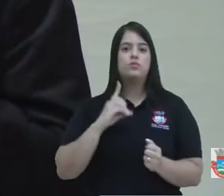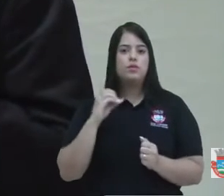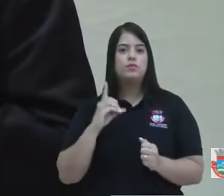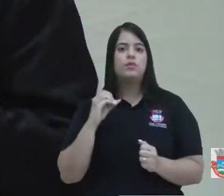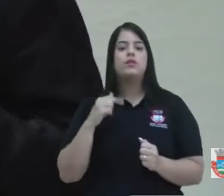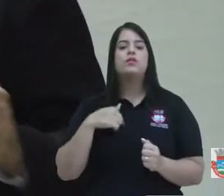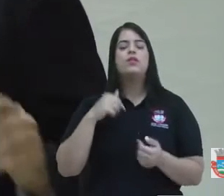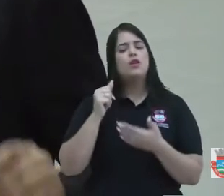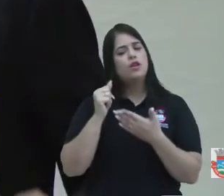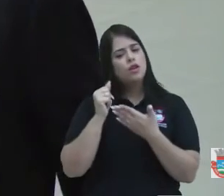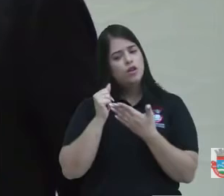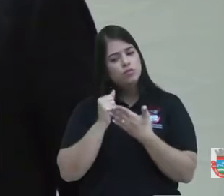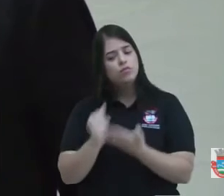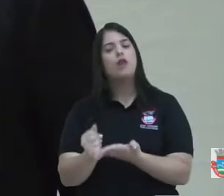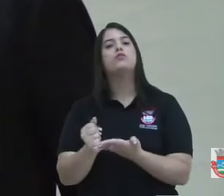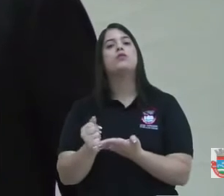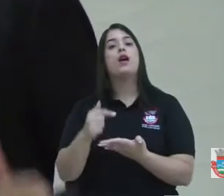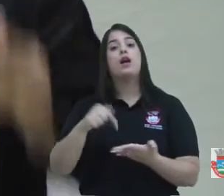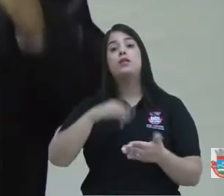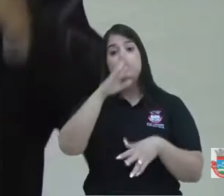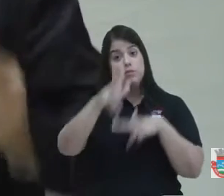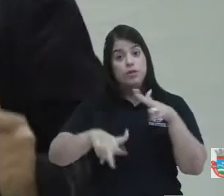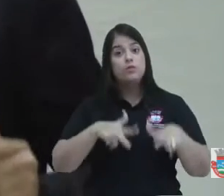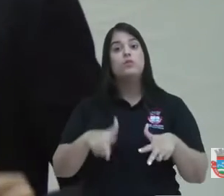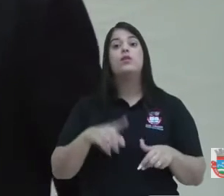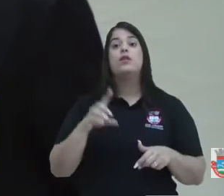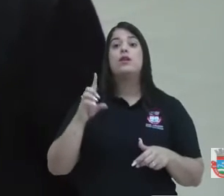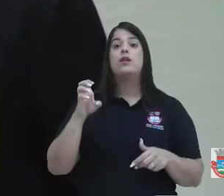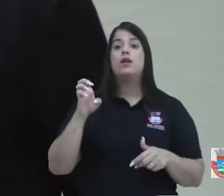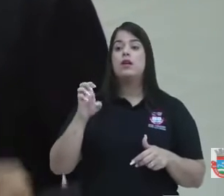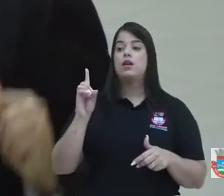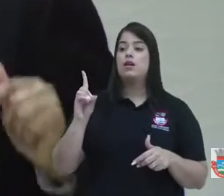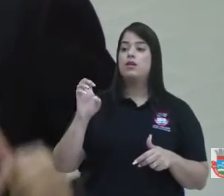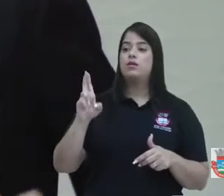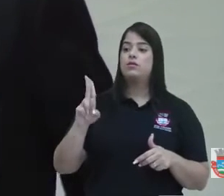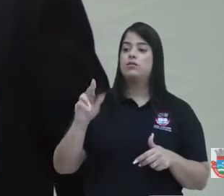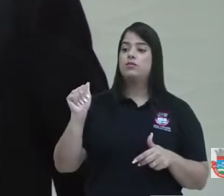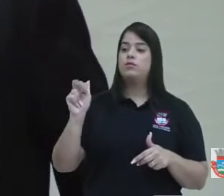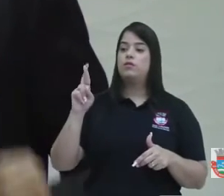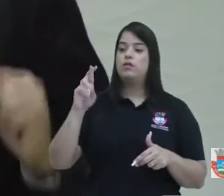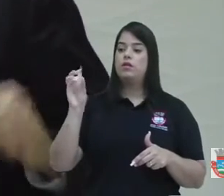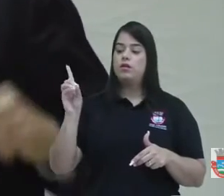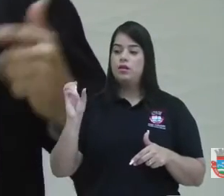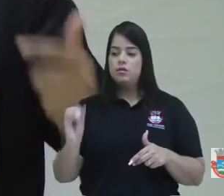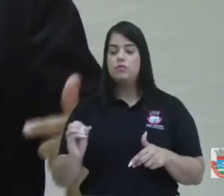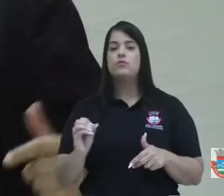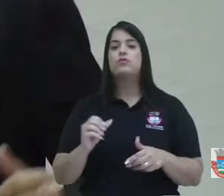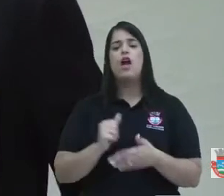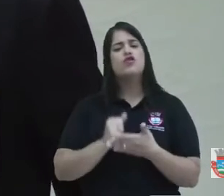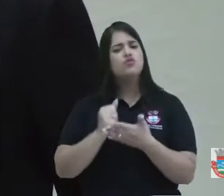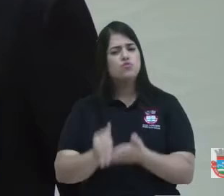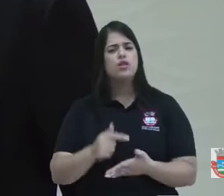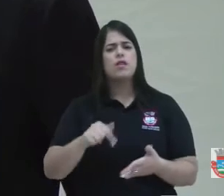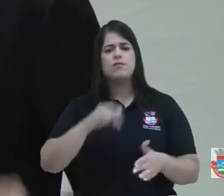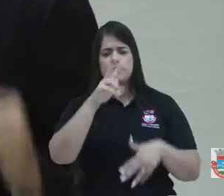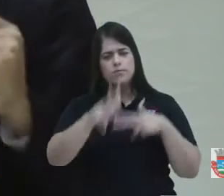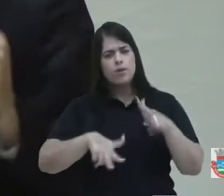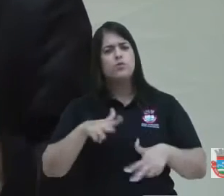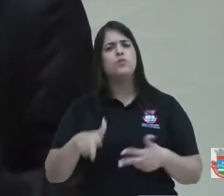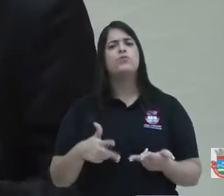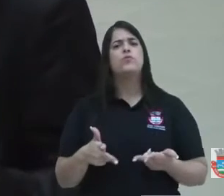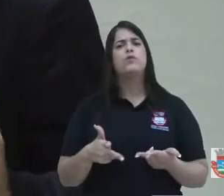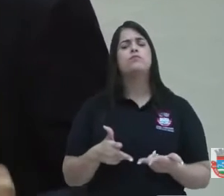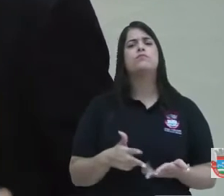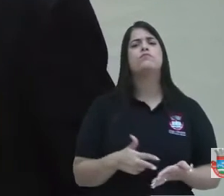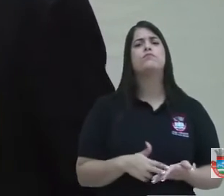estou apoiando aqui no município de São Bento do Una, Eduardo da Fonte, que vem trabalhando e ajudando já o município. Trouxe